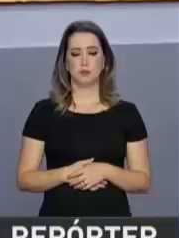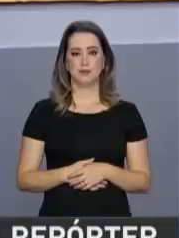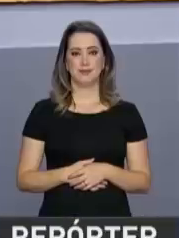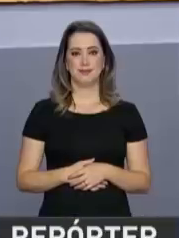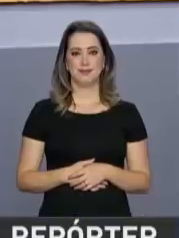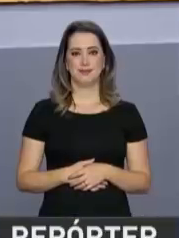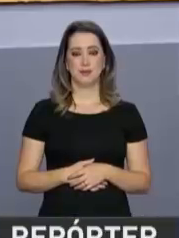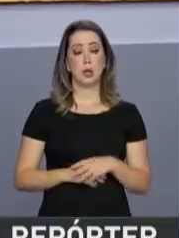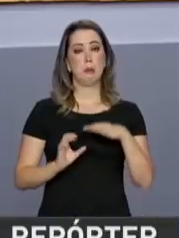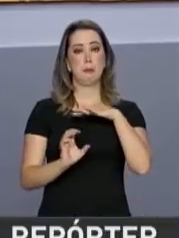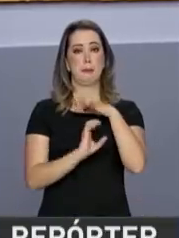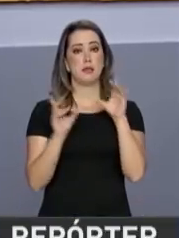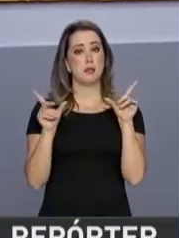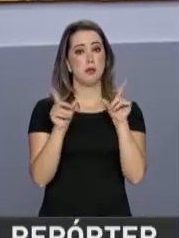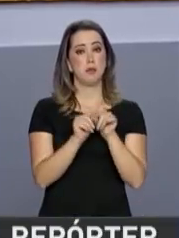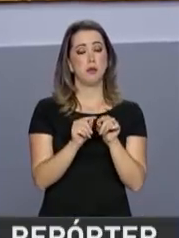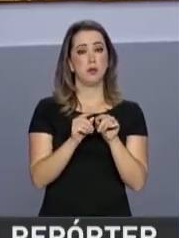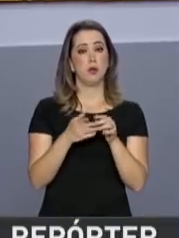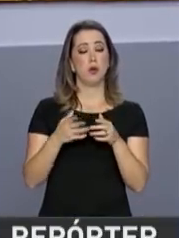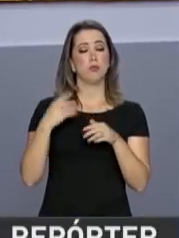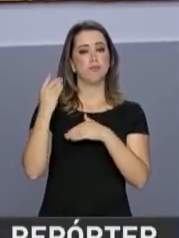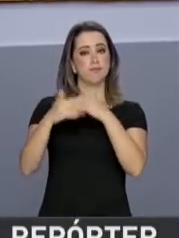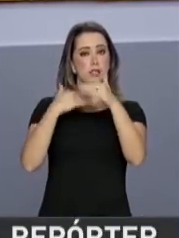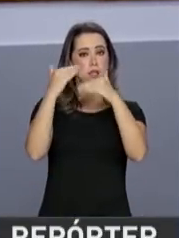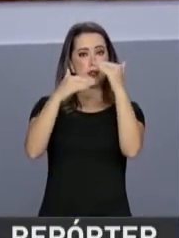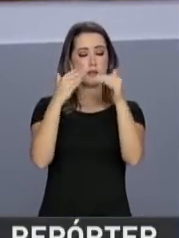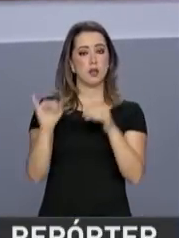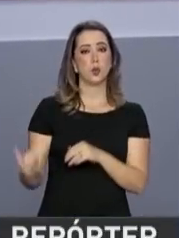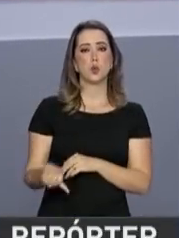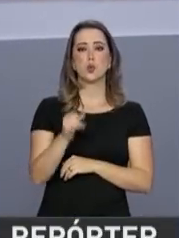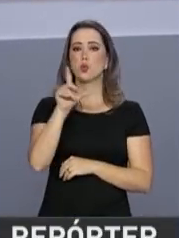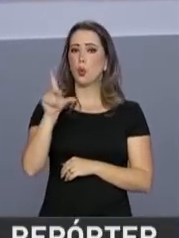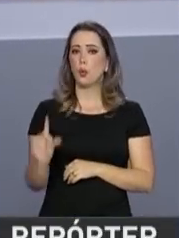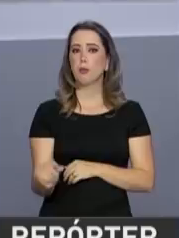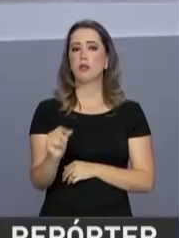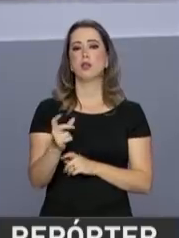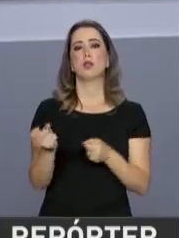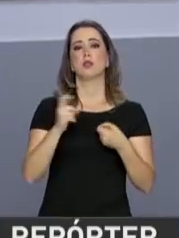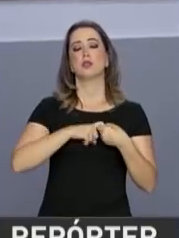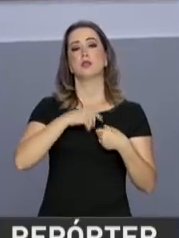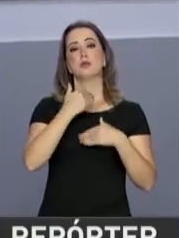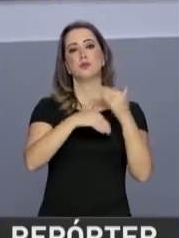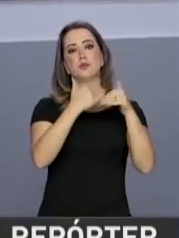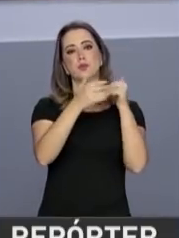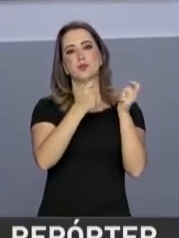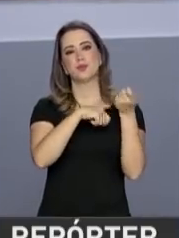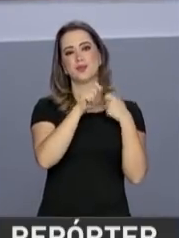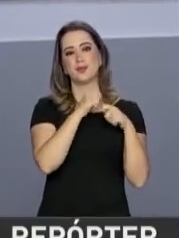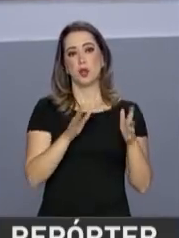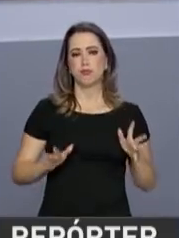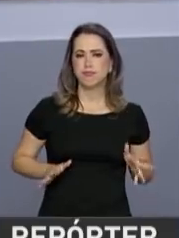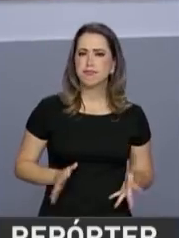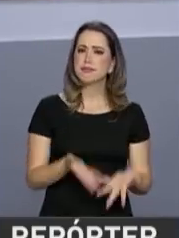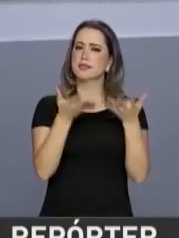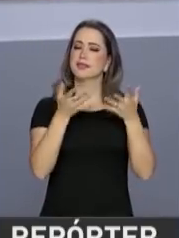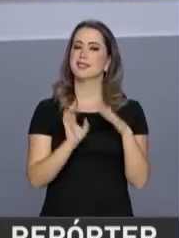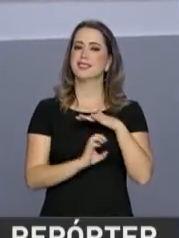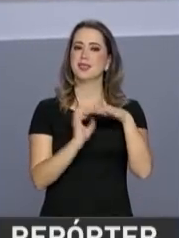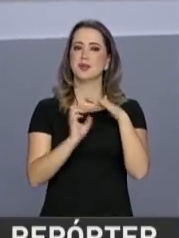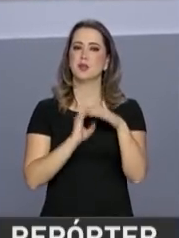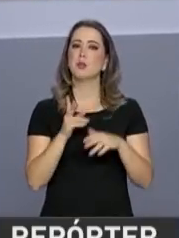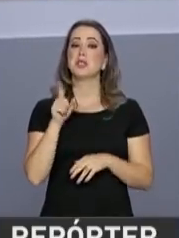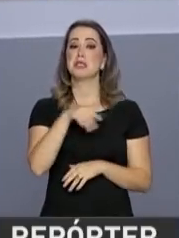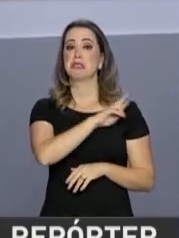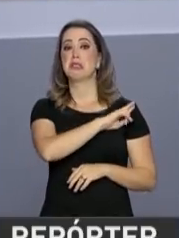micro e pequenas empresas em alta juros menores ea retomada da economia impulsionado esses negócios que foram